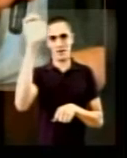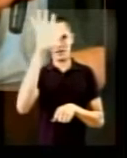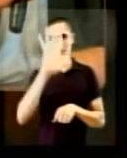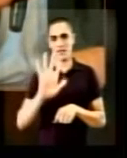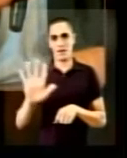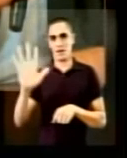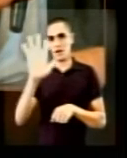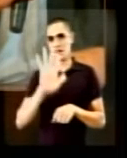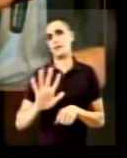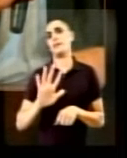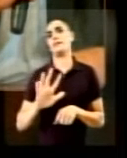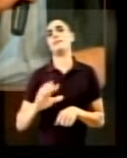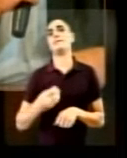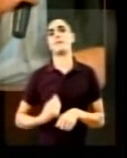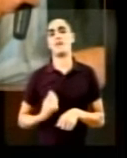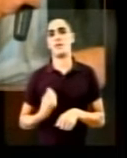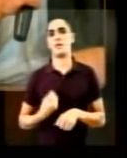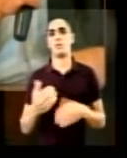de coronavírus.